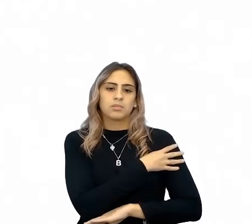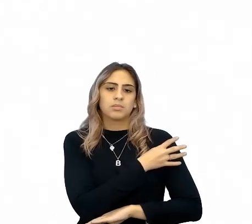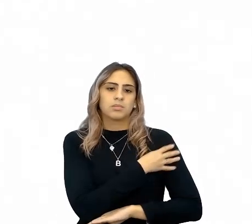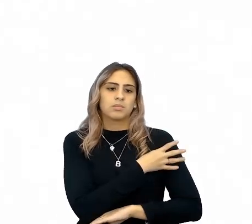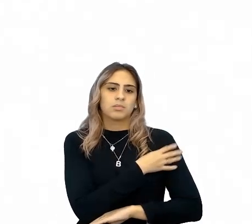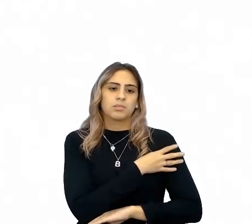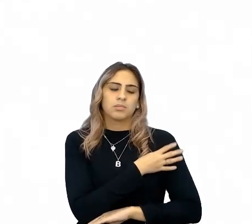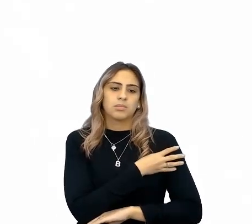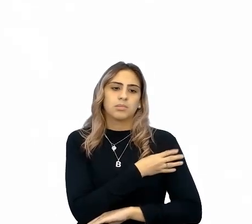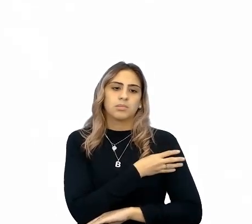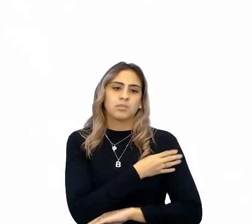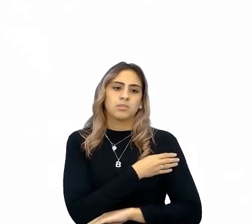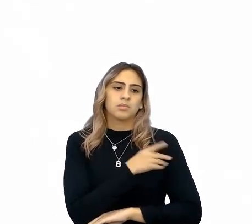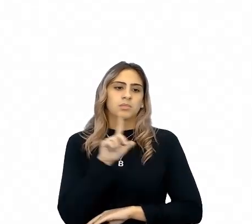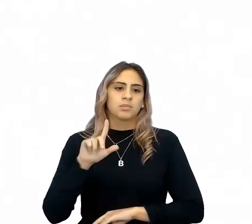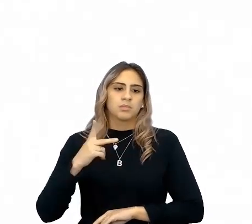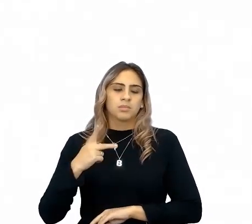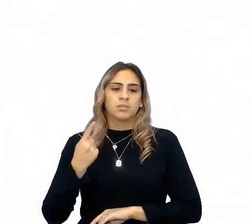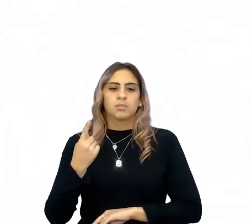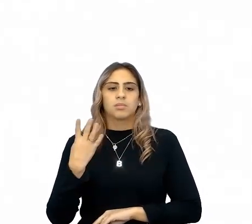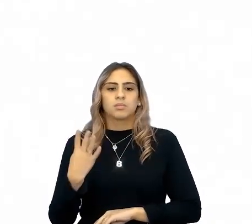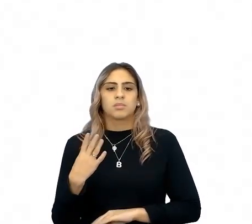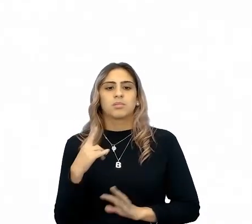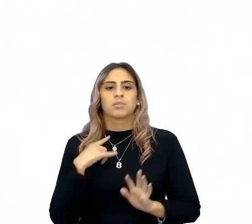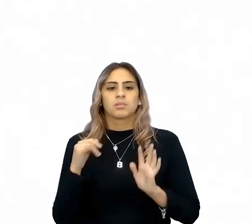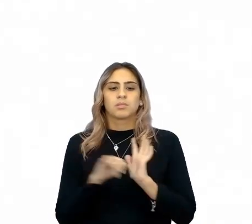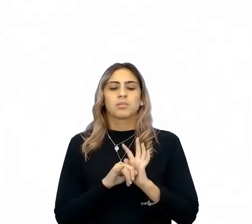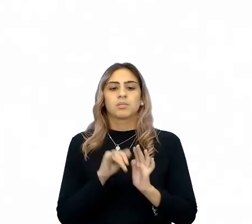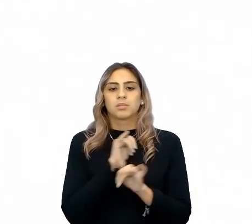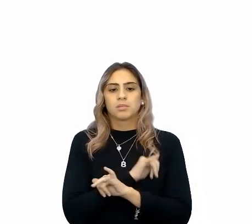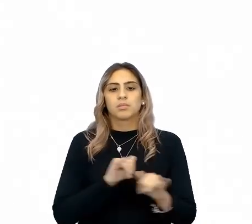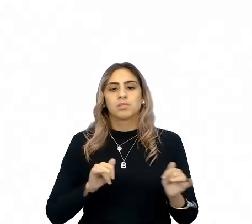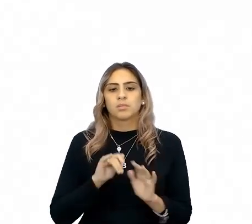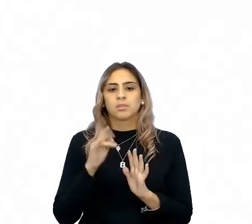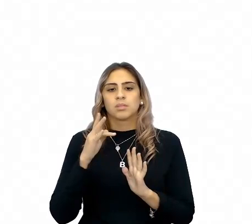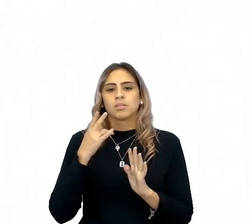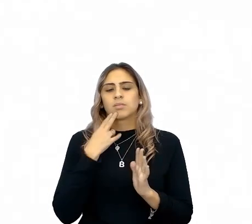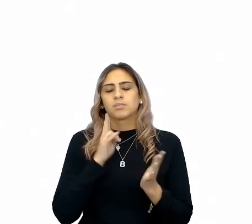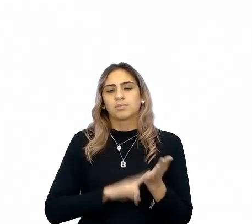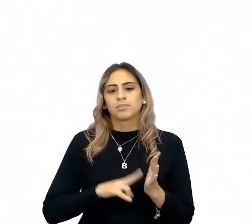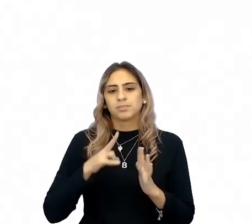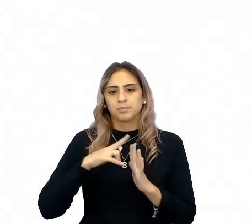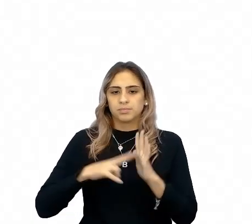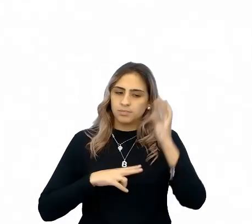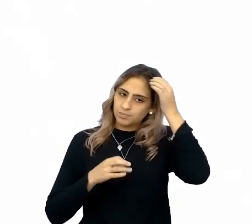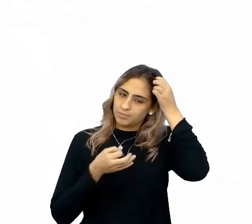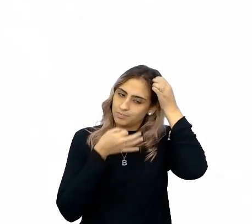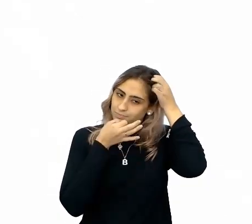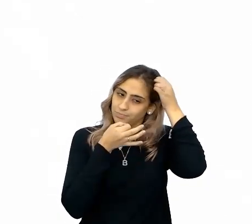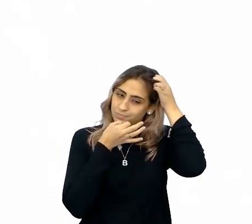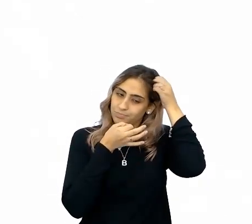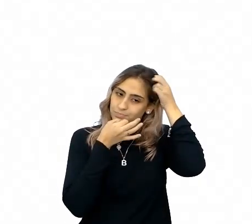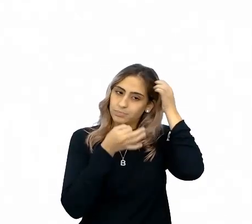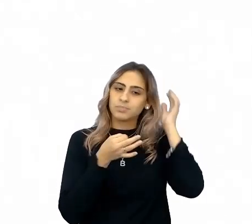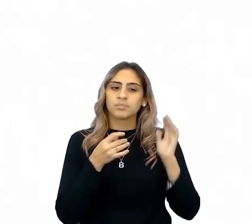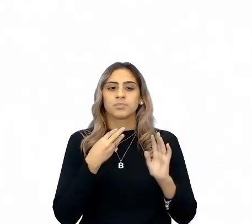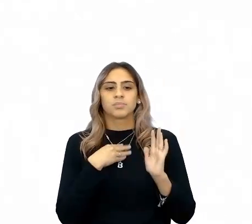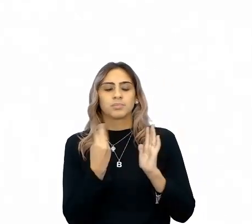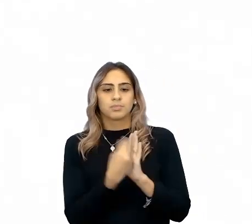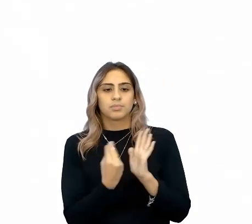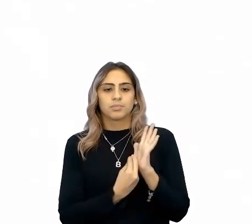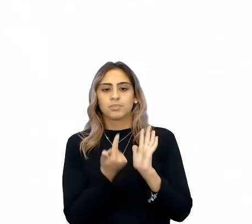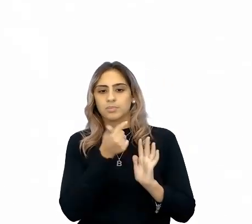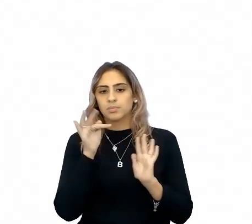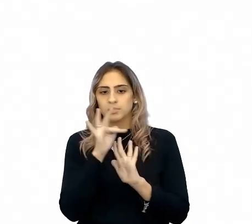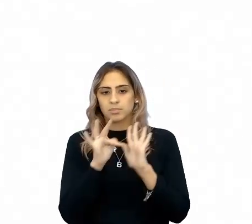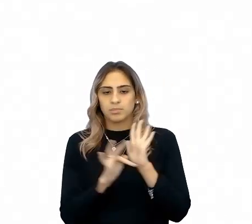a LP 14, identificarem notícias, cartas de leitor, comentários, posts, entre